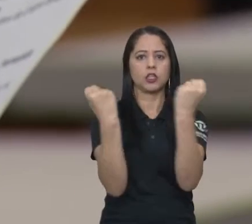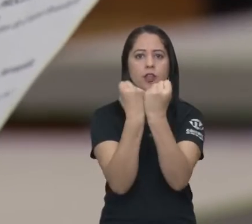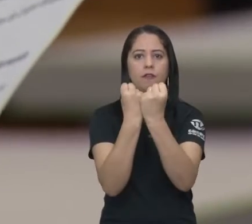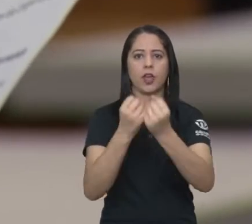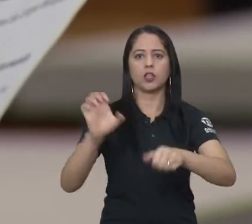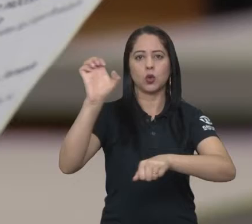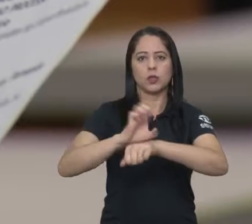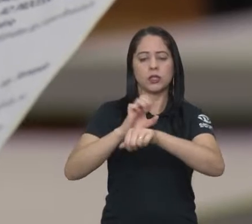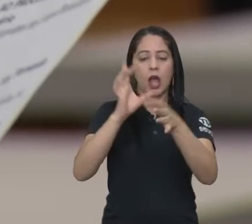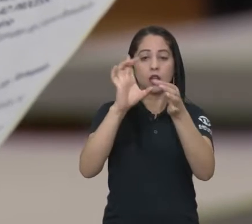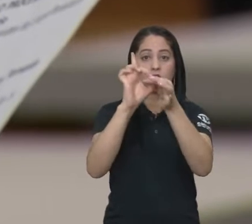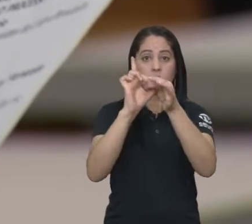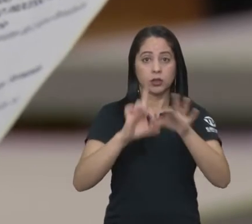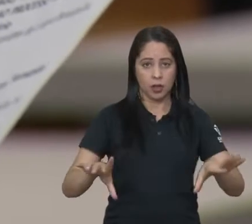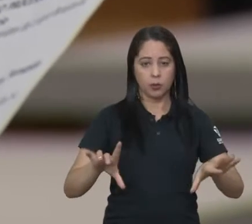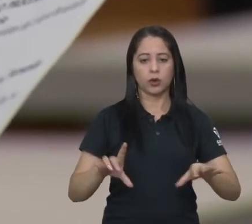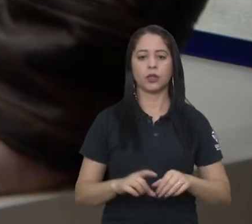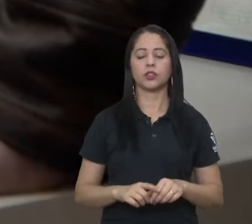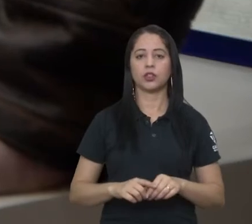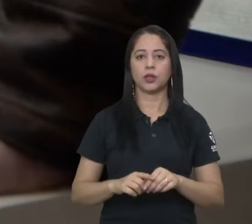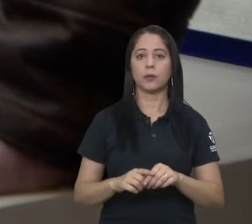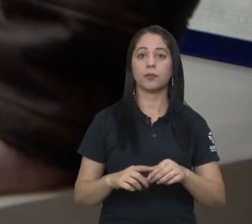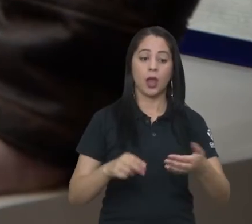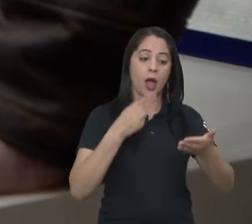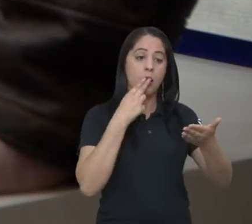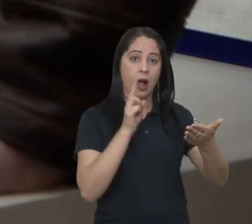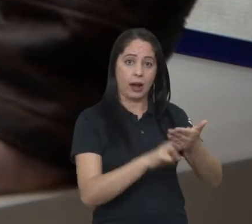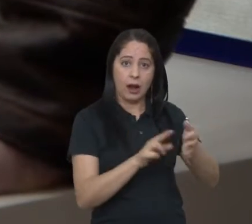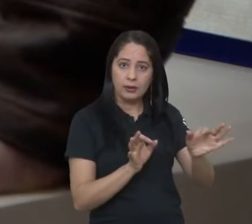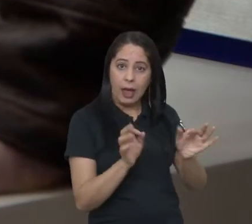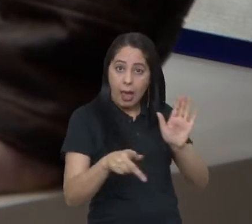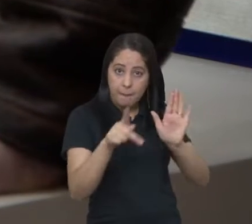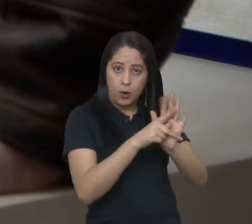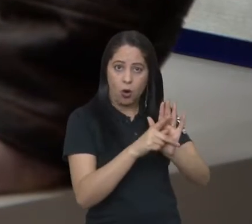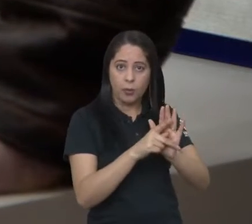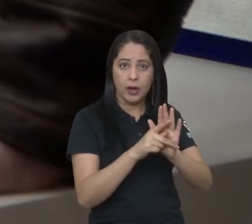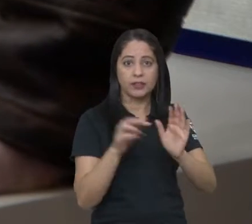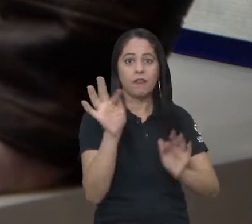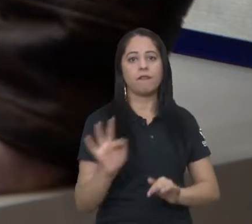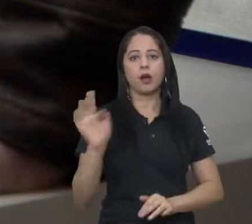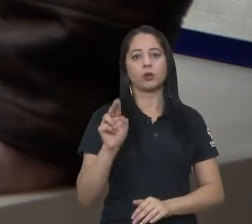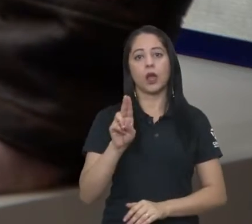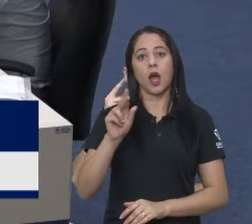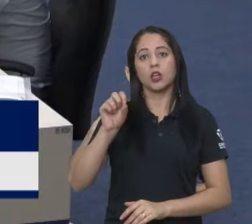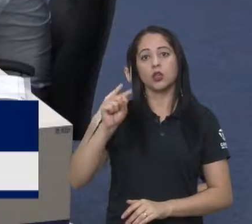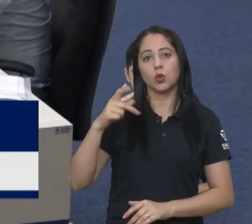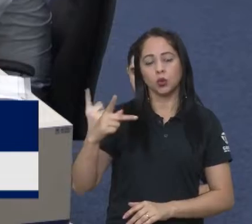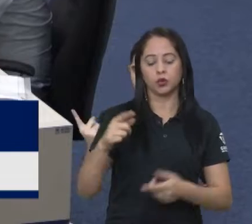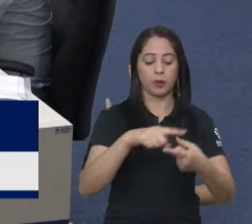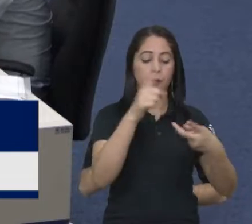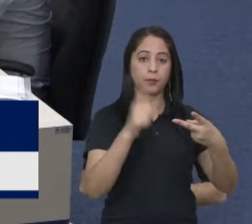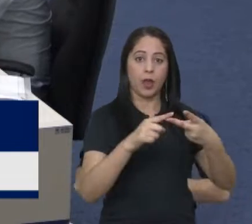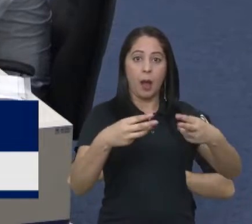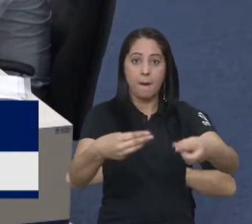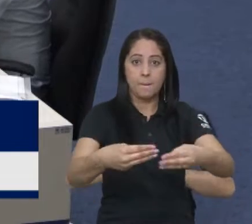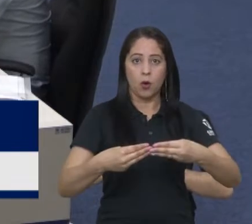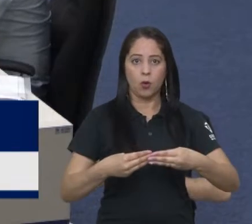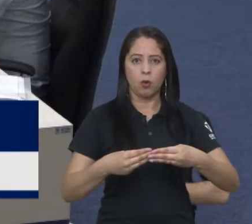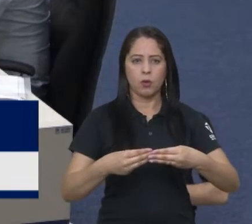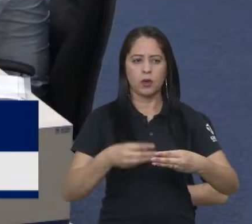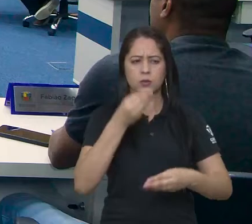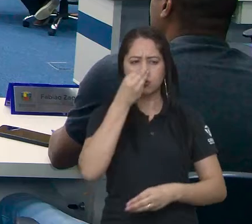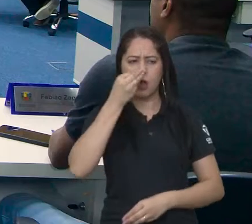Defesa do Estado Democrático de Direito, elaborada pela Faculdade de Direito da USP. A outra